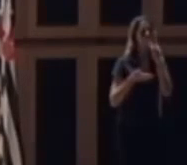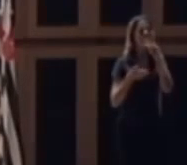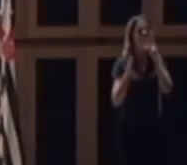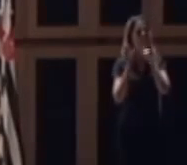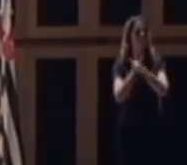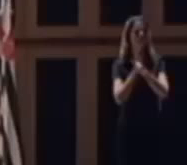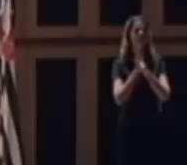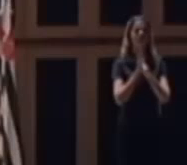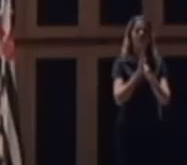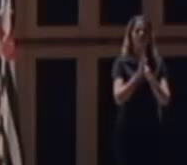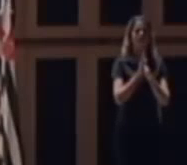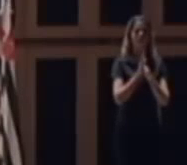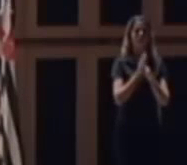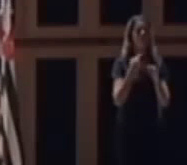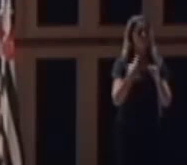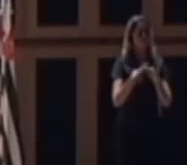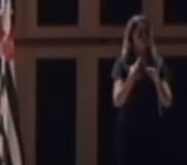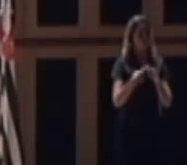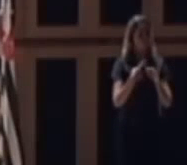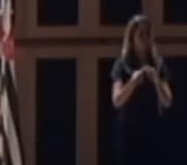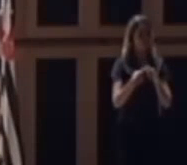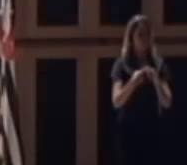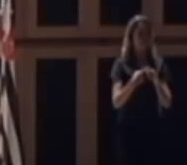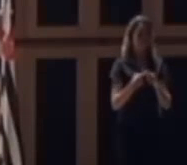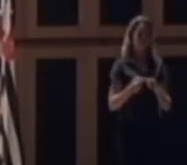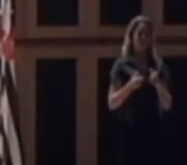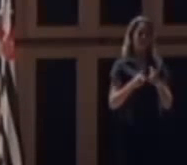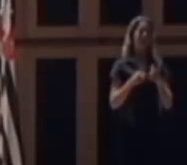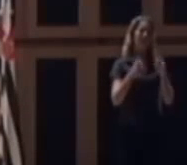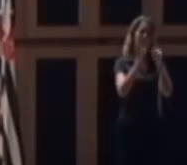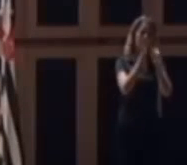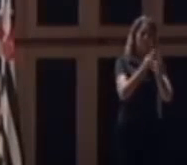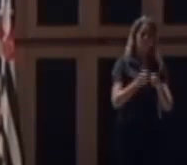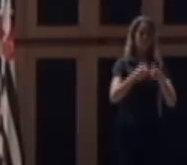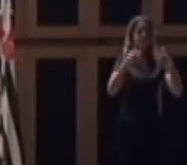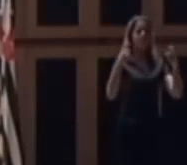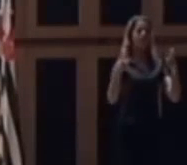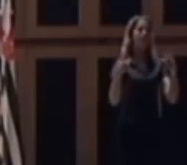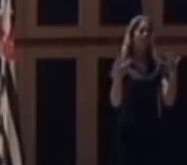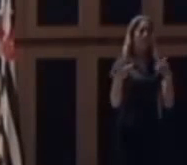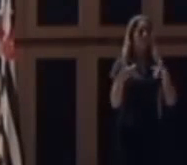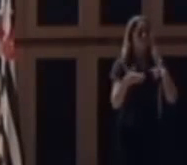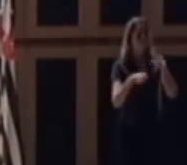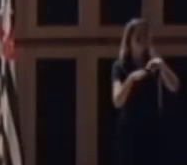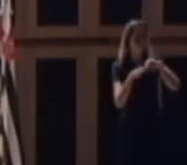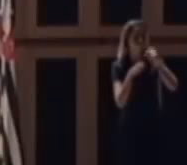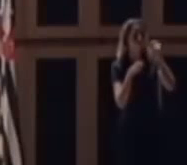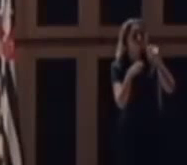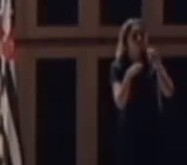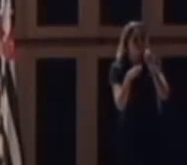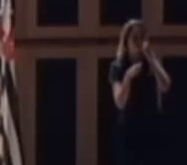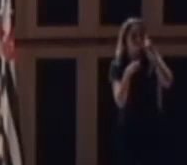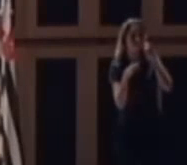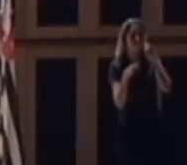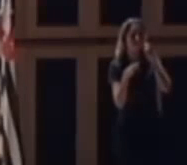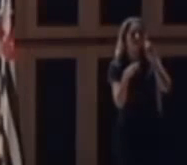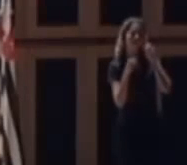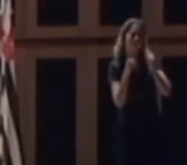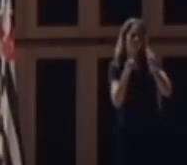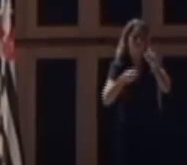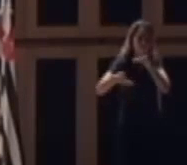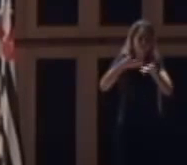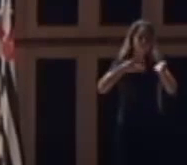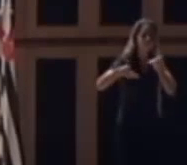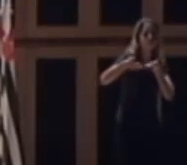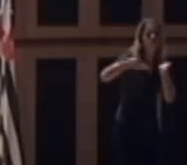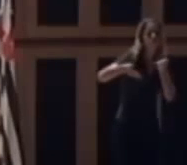um número significativo de questões. Nós escolheremos aquelas de maior interesse para o público em geral e as